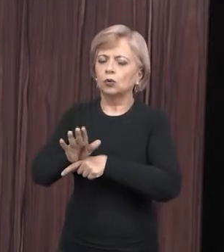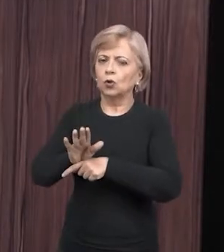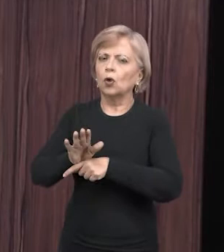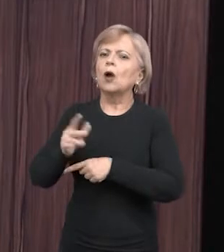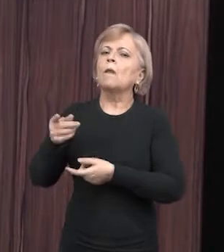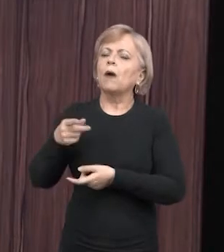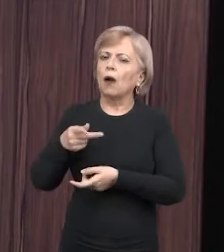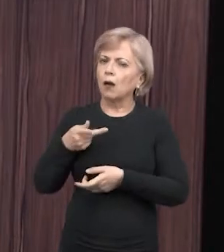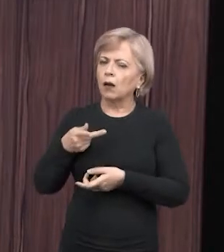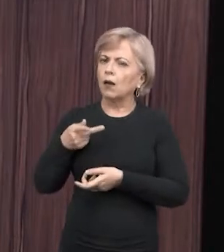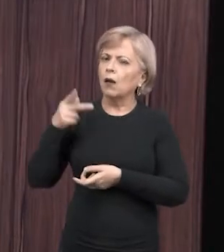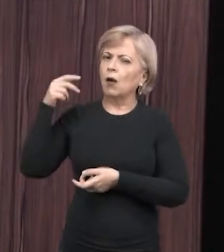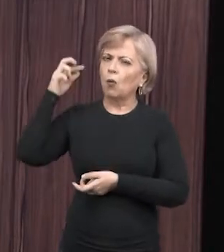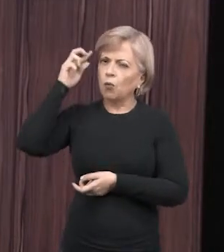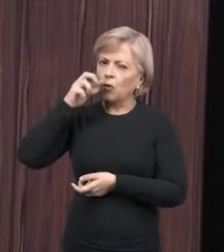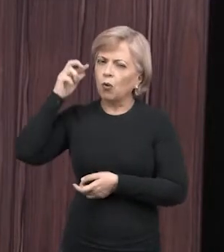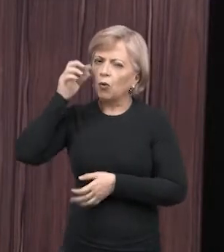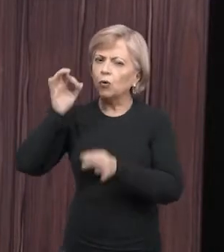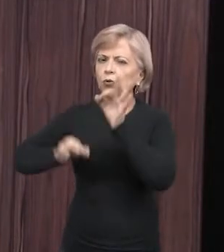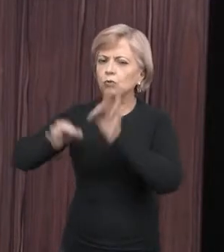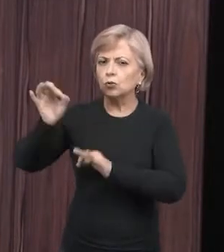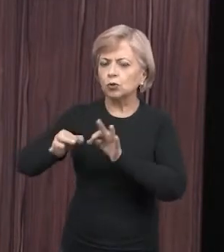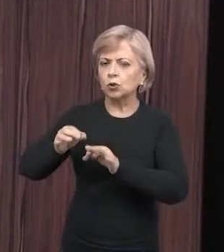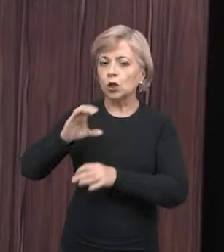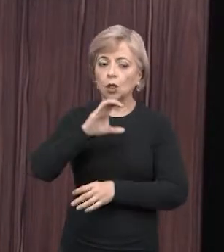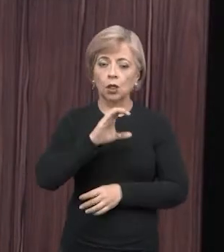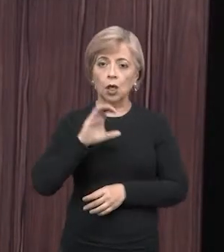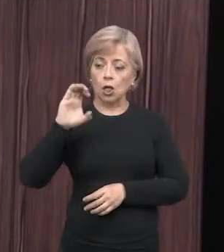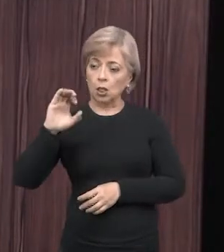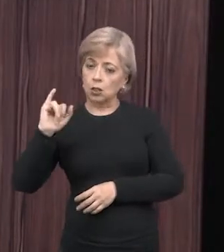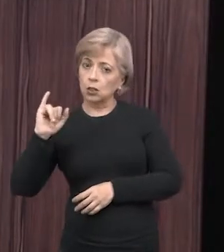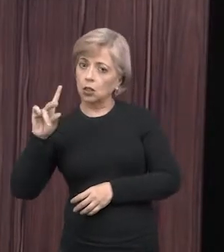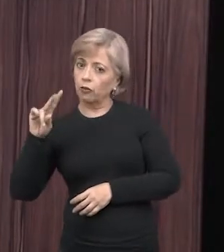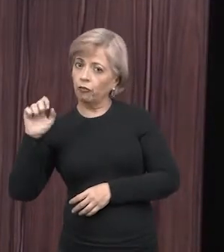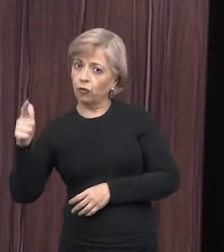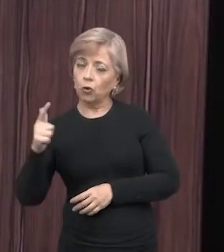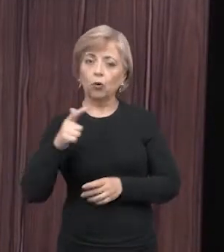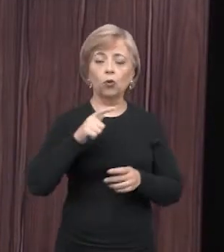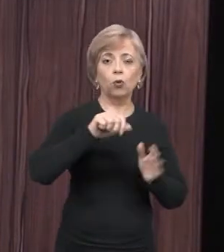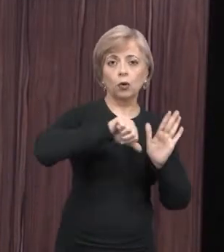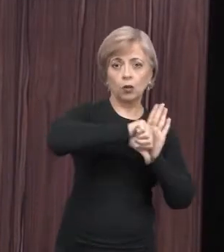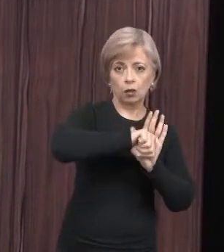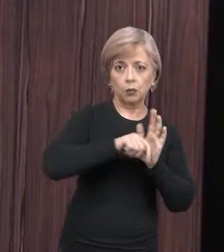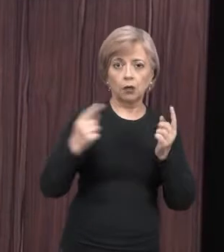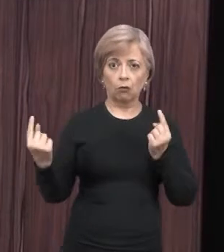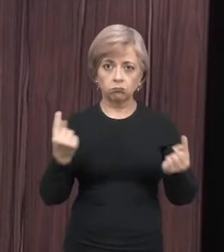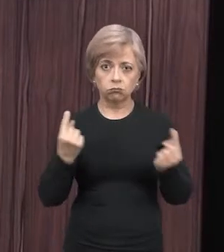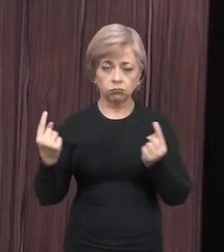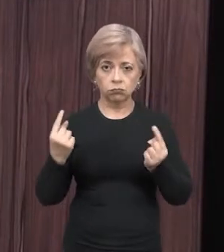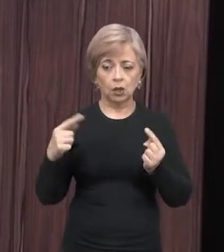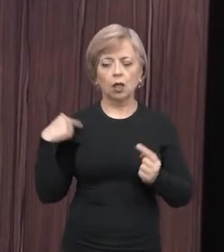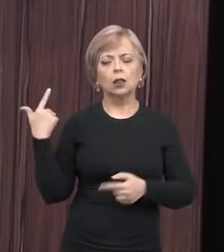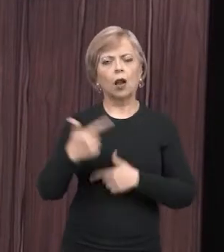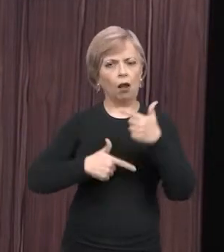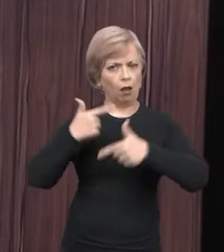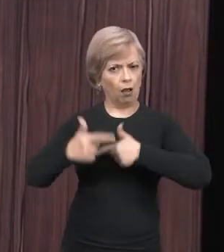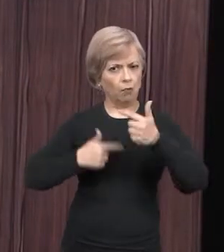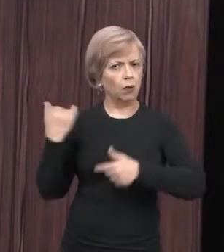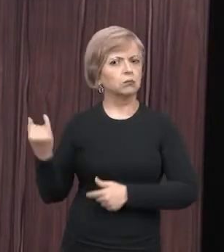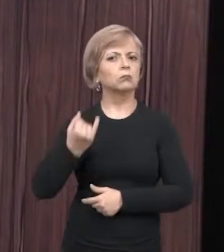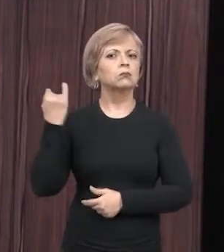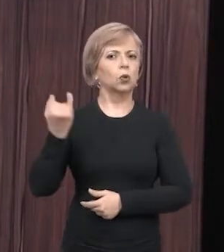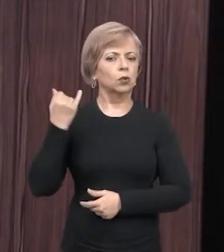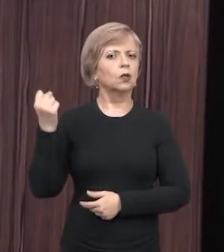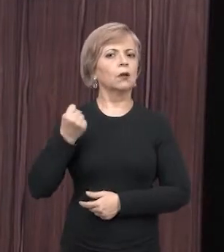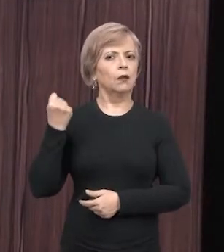como falei, já foram, tanto na parte civil quanto no setor criminal, importantes atuações já ocorreram, mas